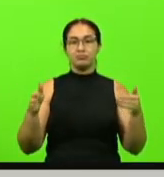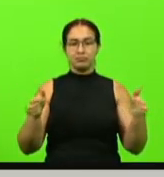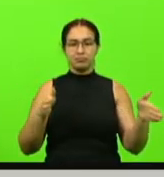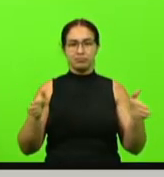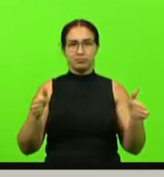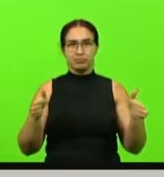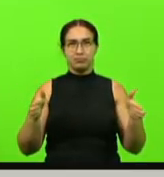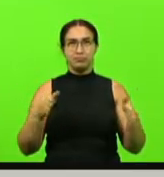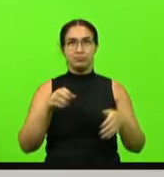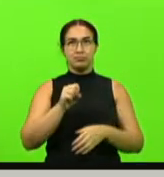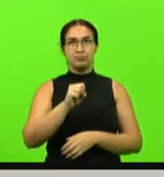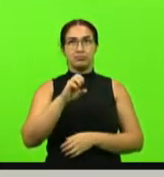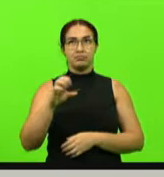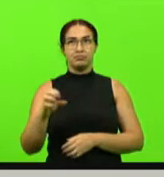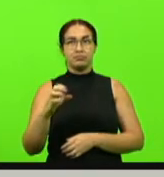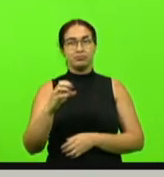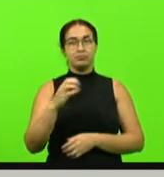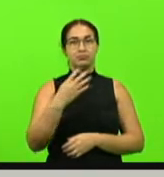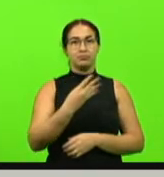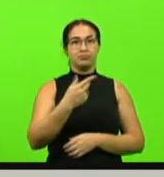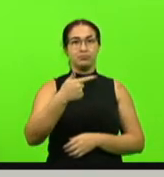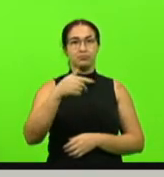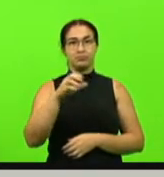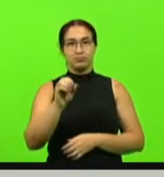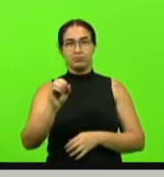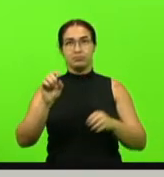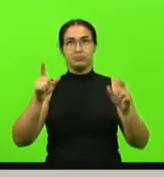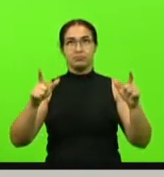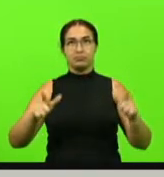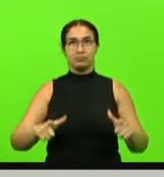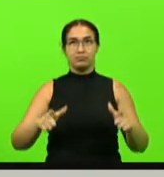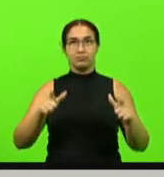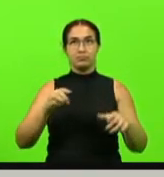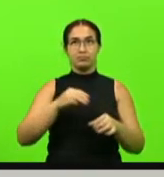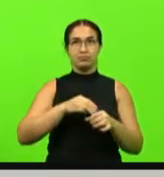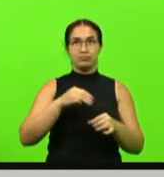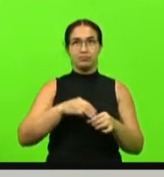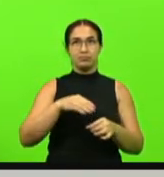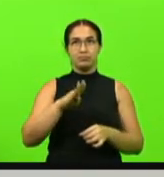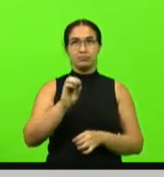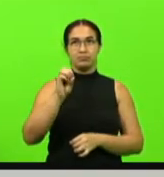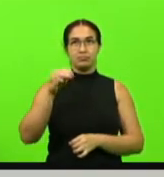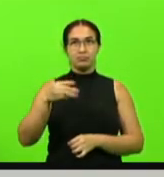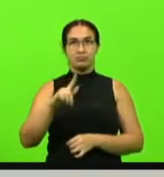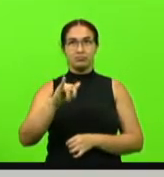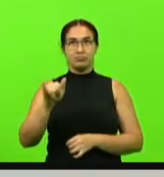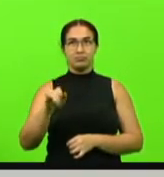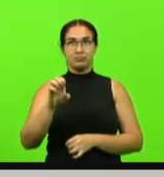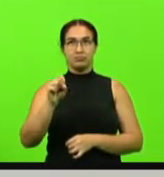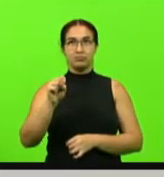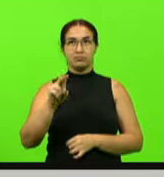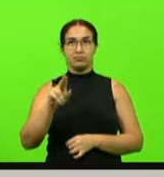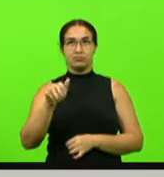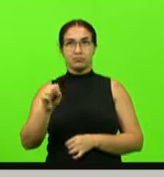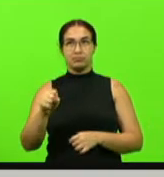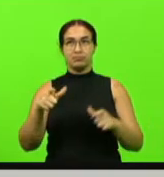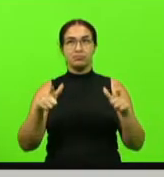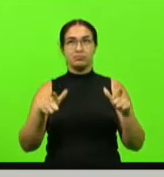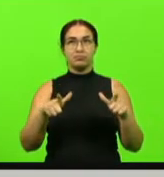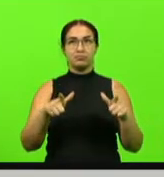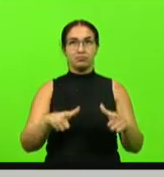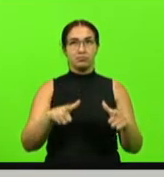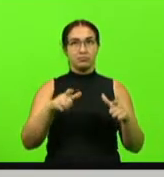da SC-470, localizado entre os municípios de Bom Jesus e Abelardo Luz.